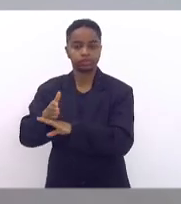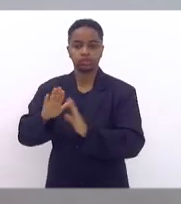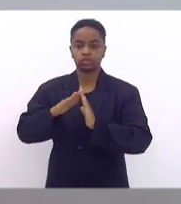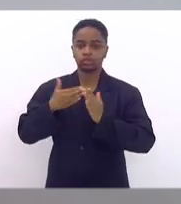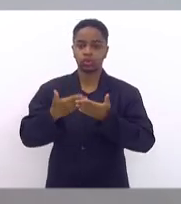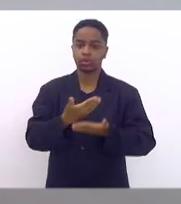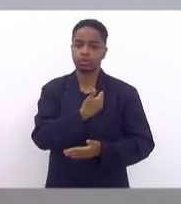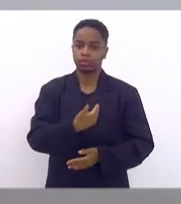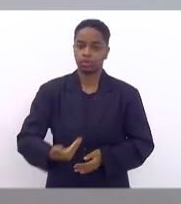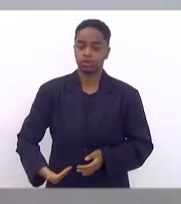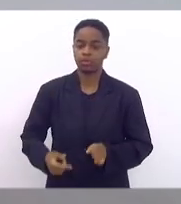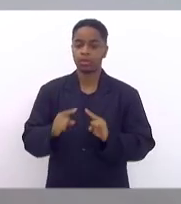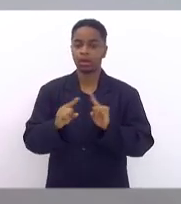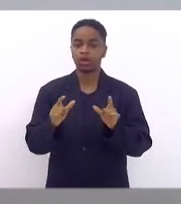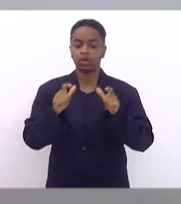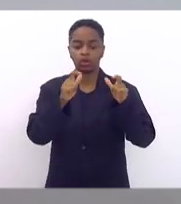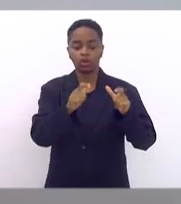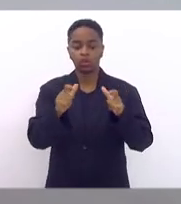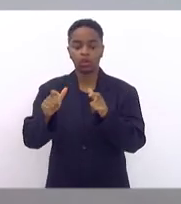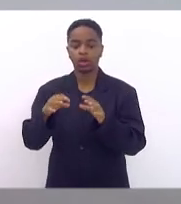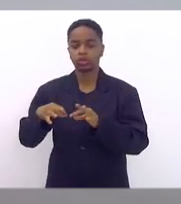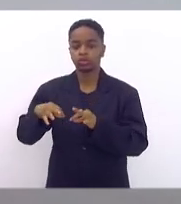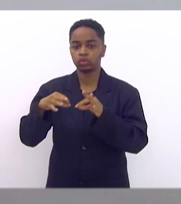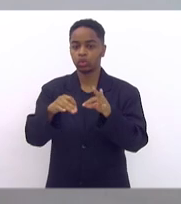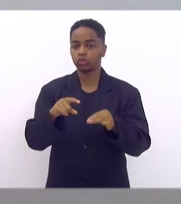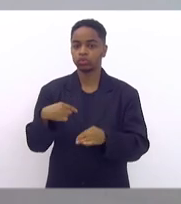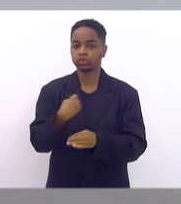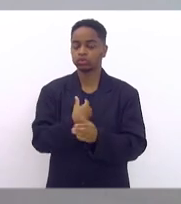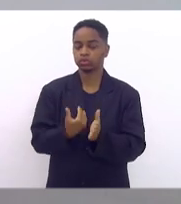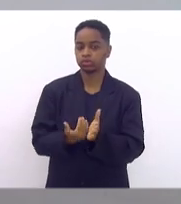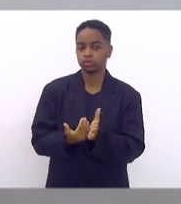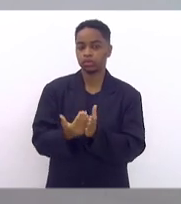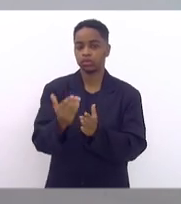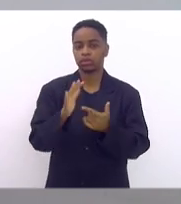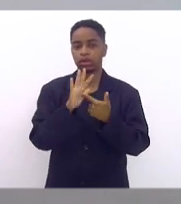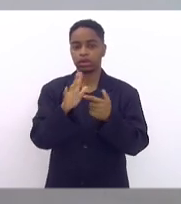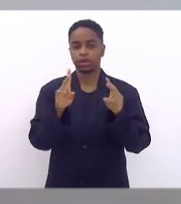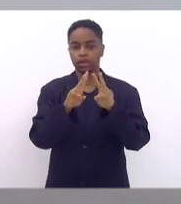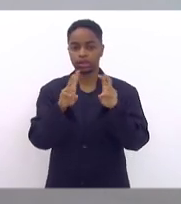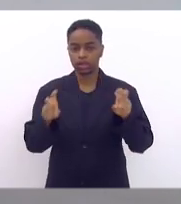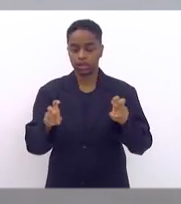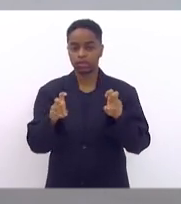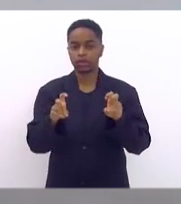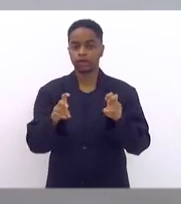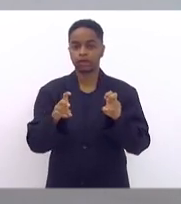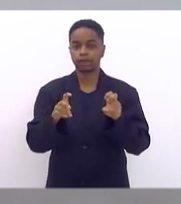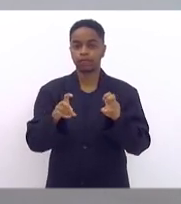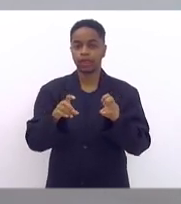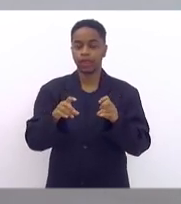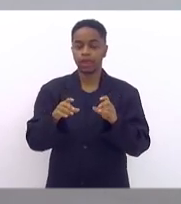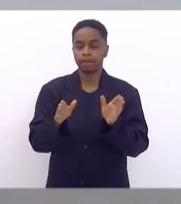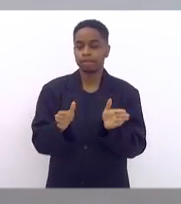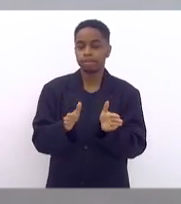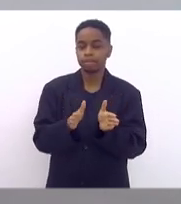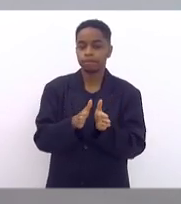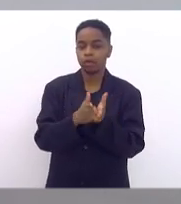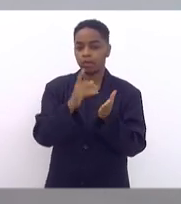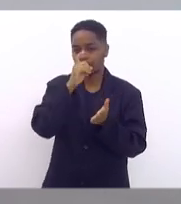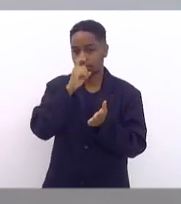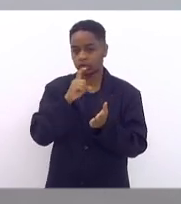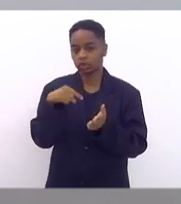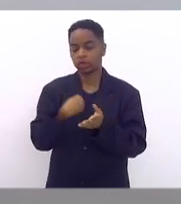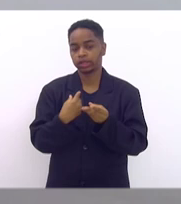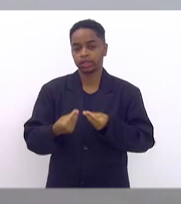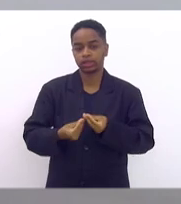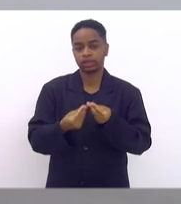ambientes, a gente inicia, né, levando o tema da pobreza menstrual, a gente leva kits de